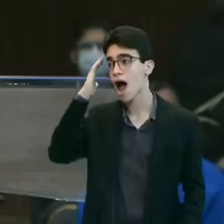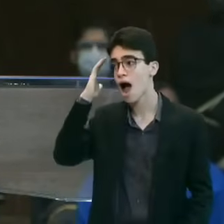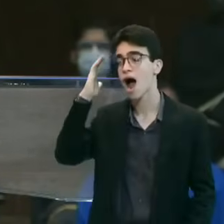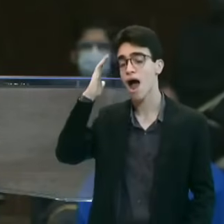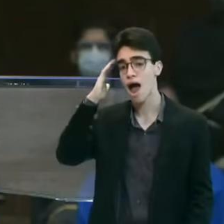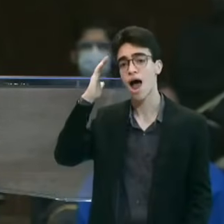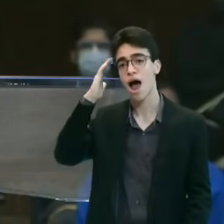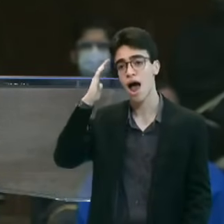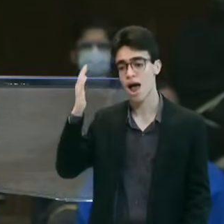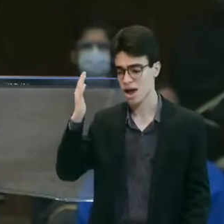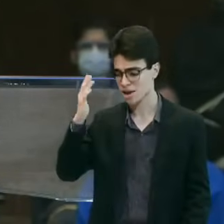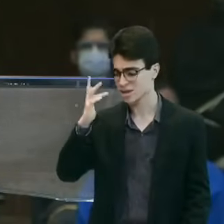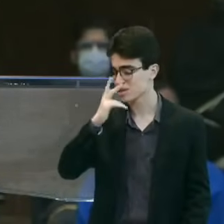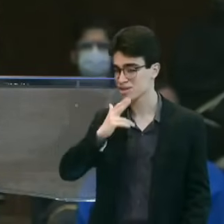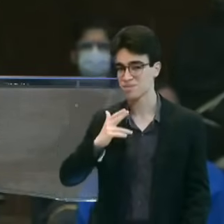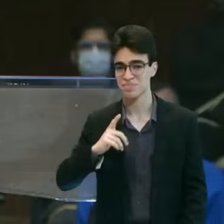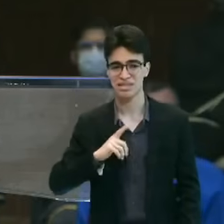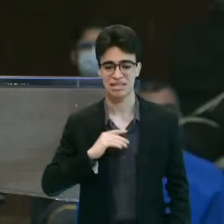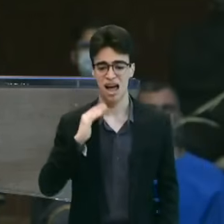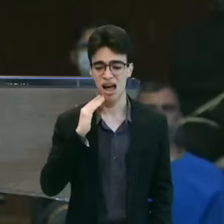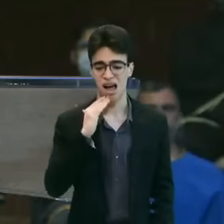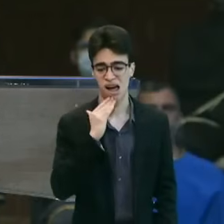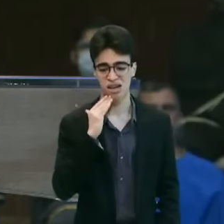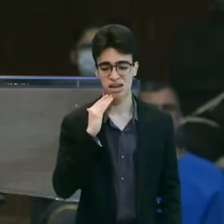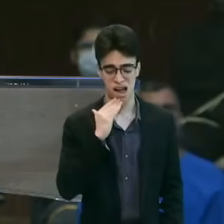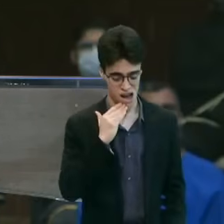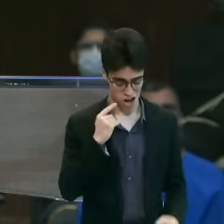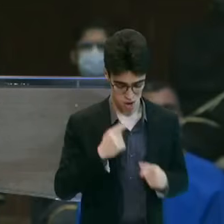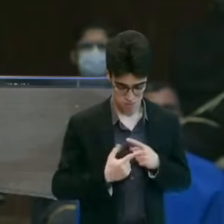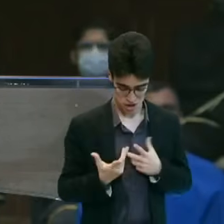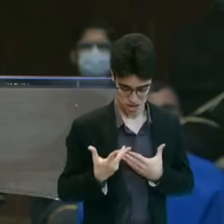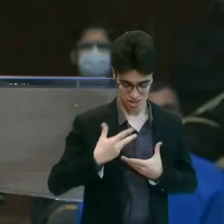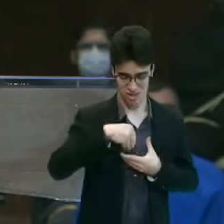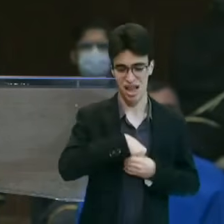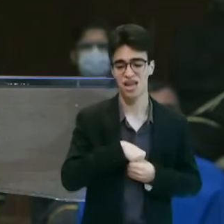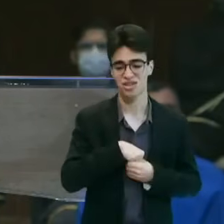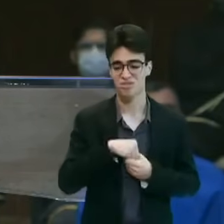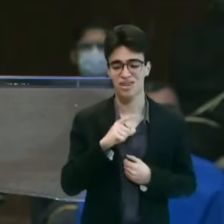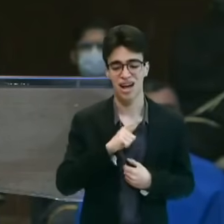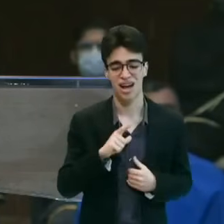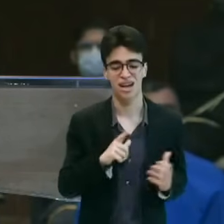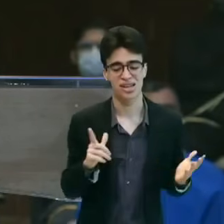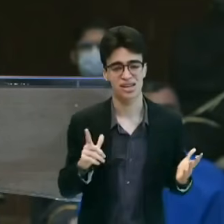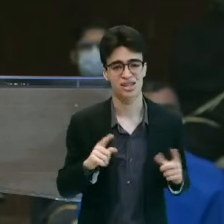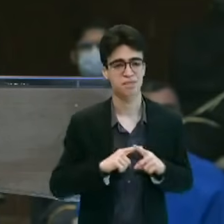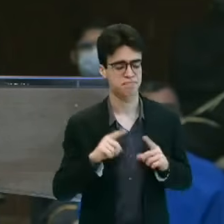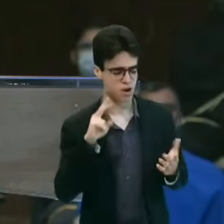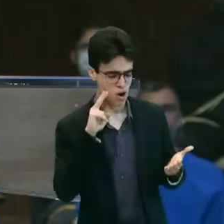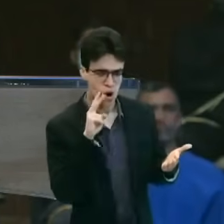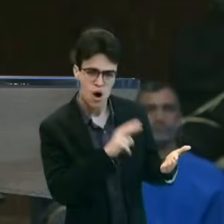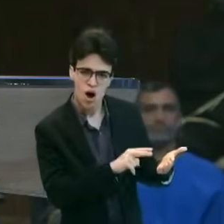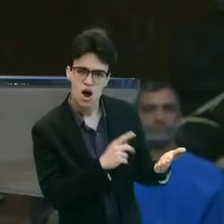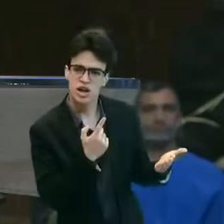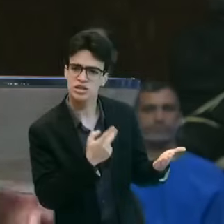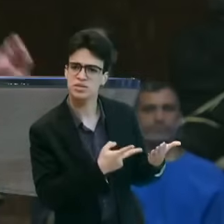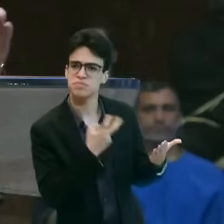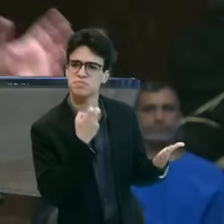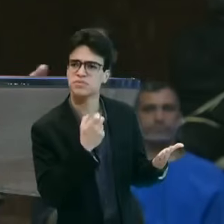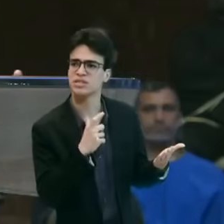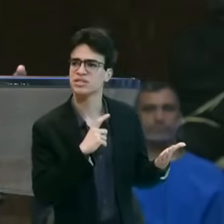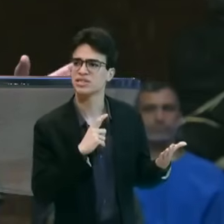ser desfigurada por coisas que estão dentro de nós. E olhando para esse texto, eu encontrei uma série